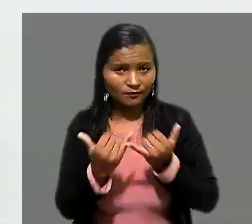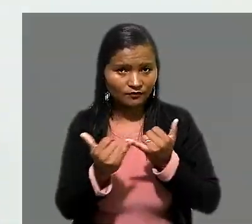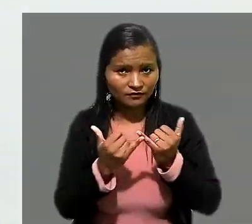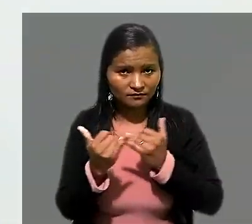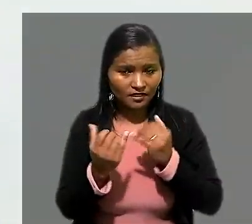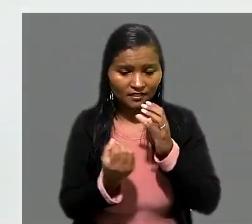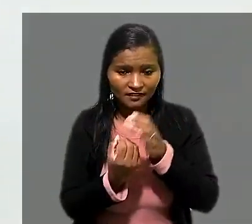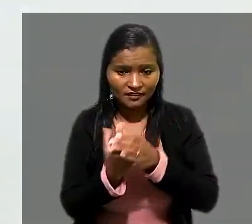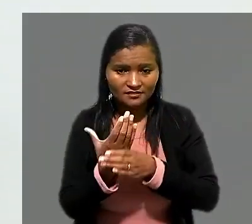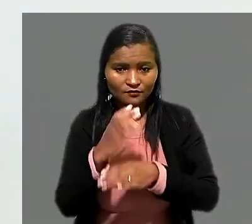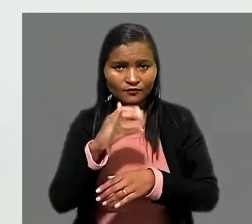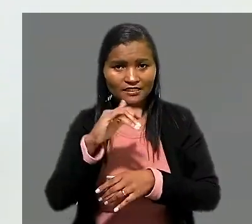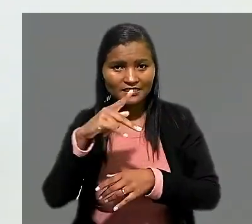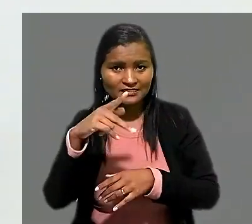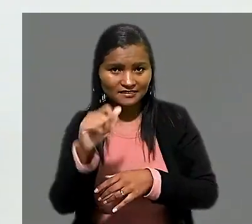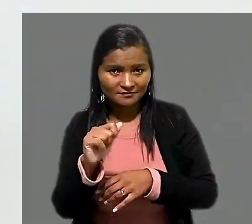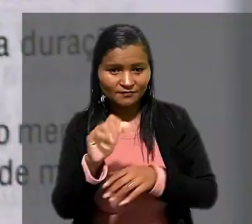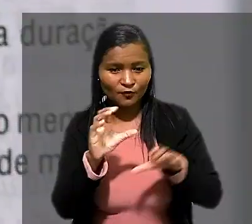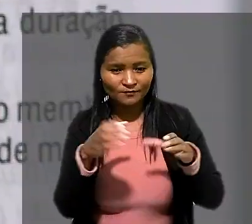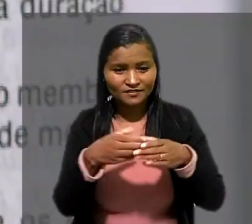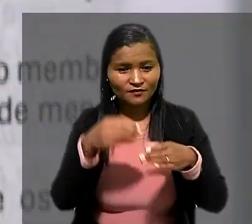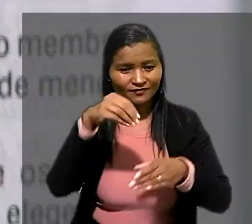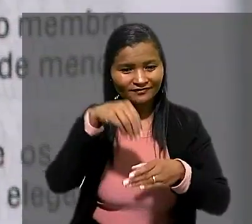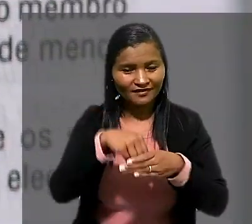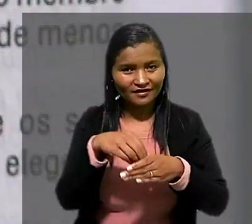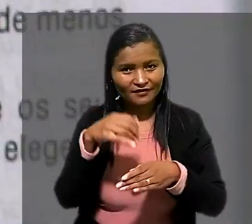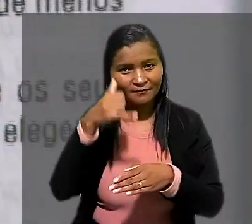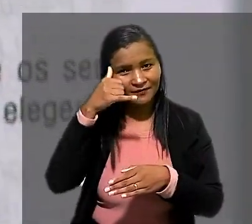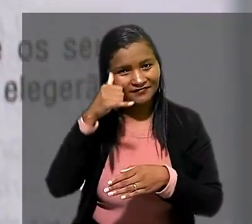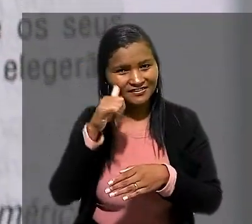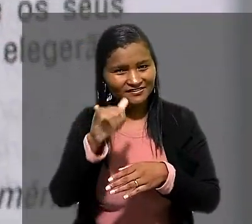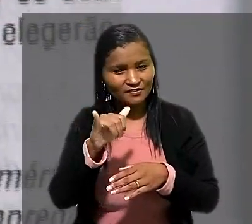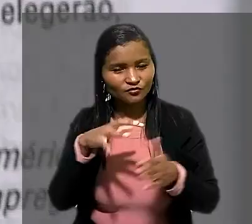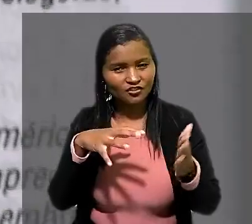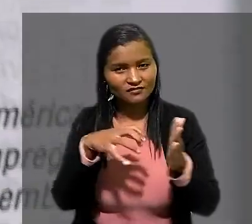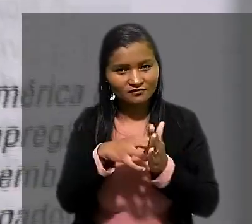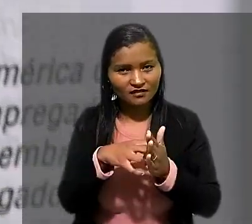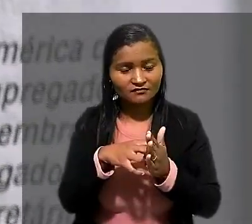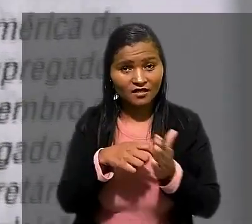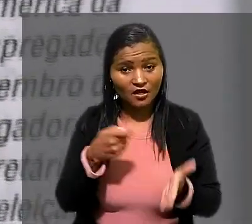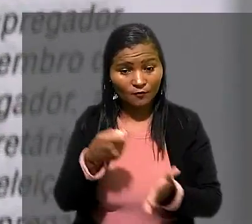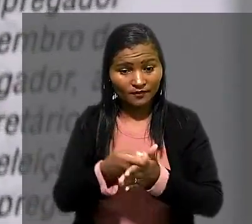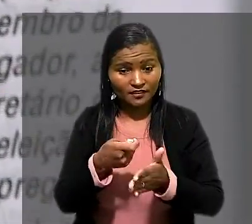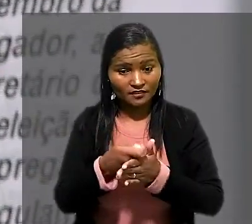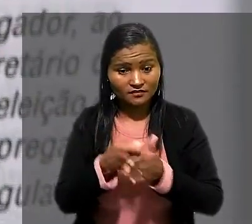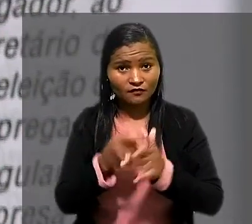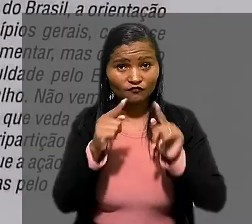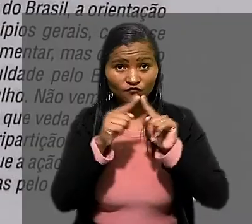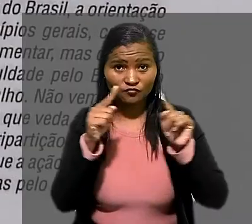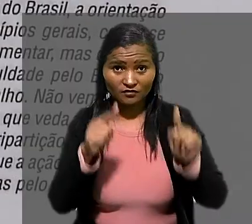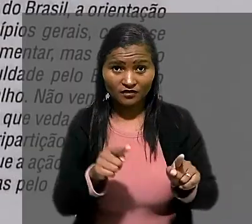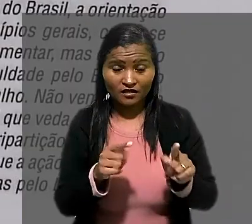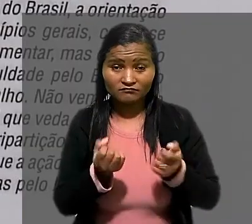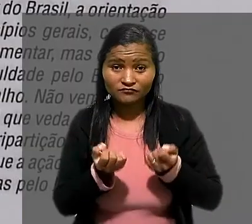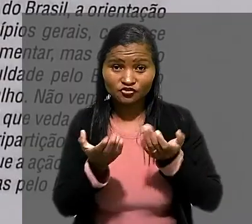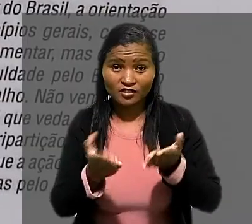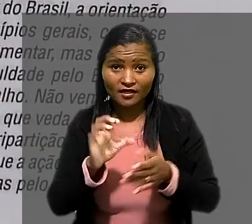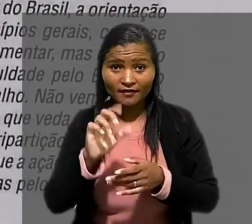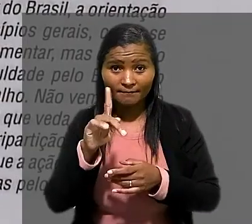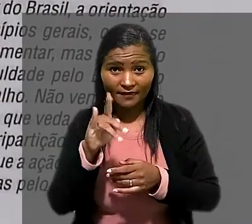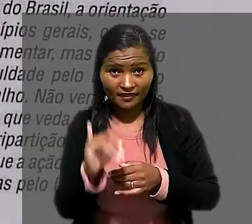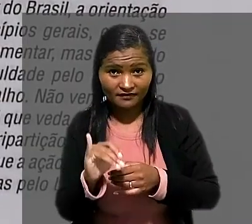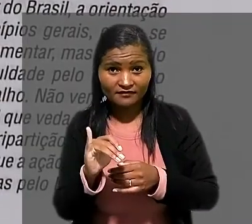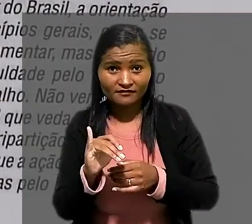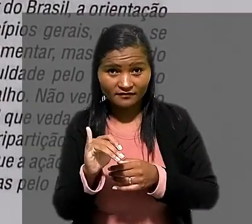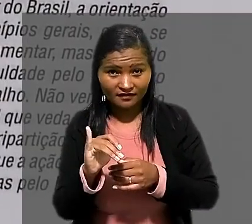CLT estabelece, por exemplo, a criação das CIPAs, as Comissões Internas de Prevenção de Acidentes, a obrigação do empregador